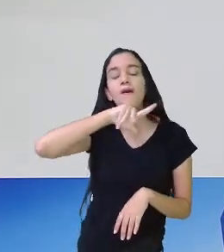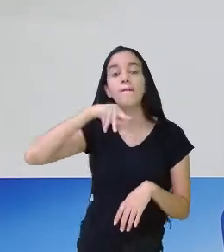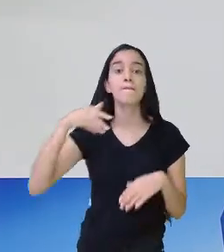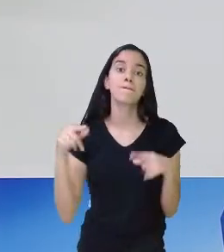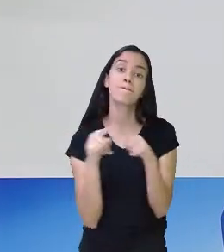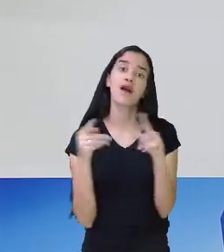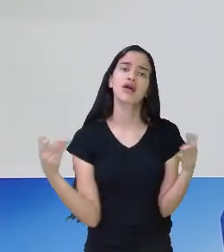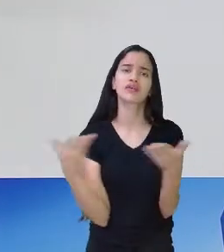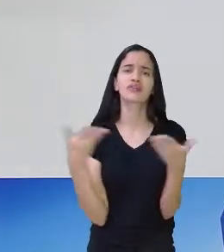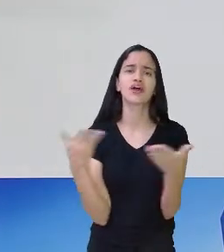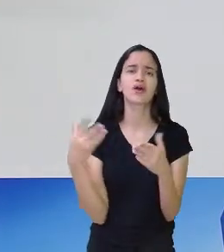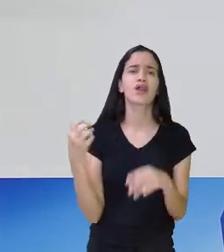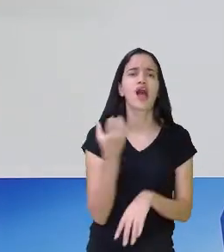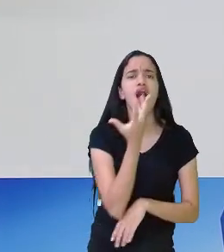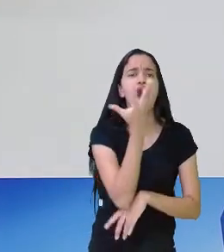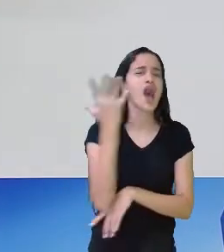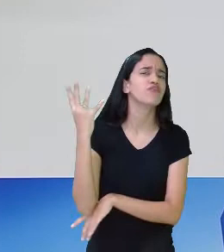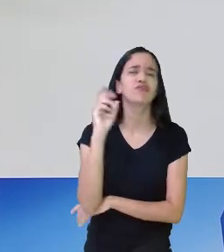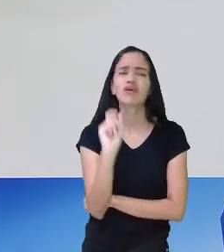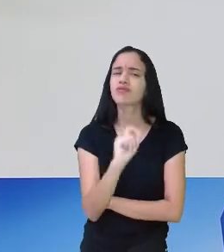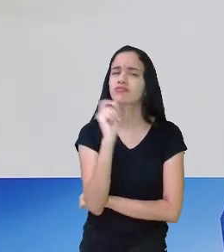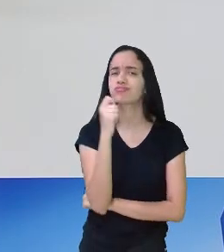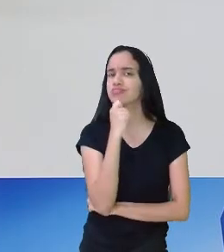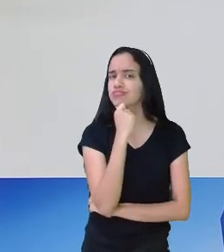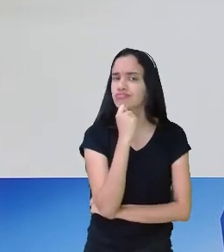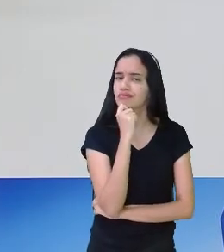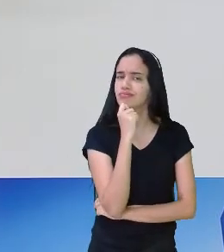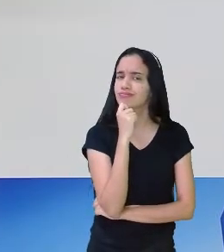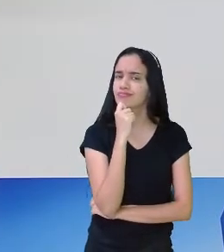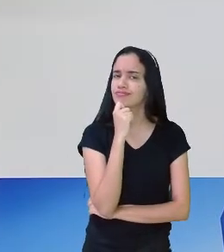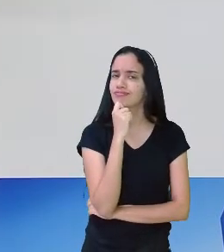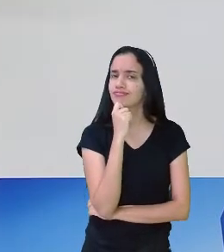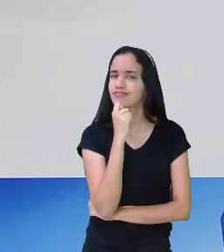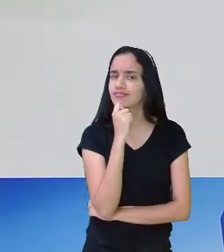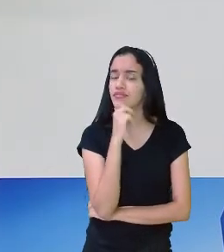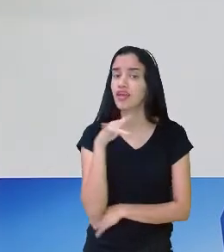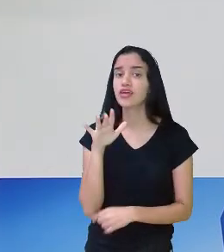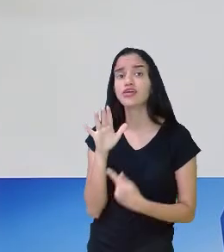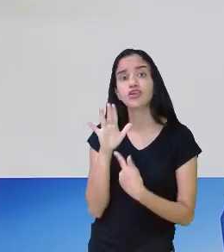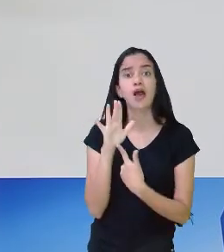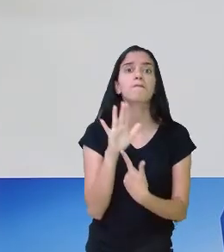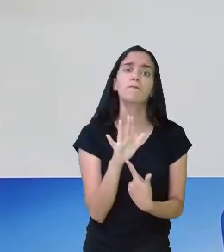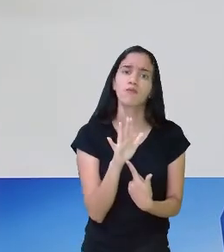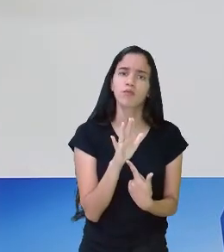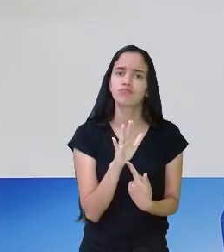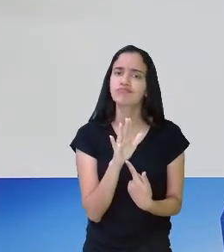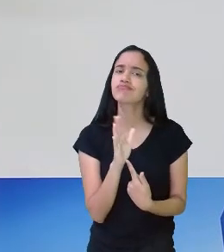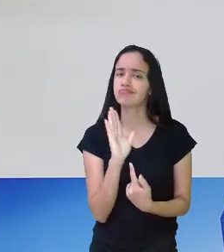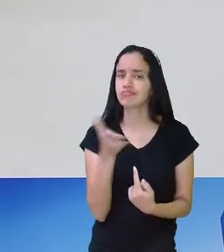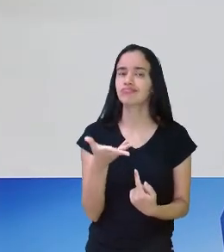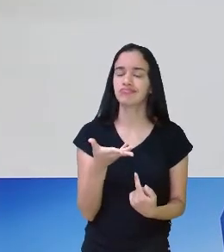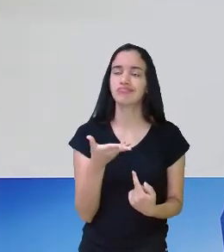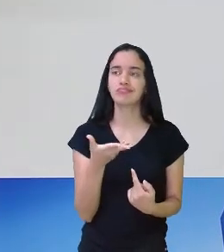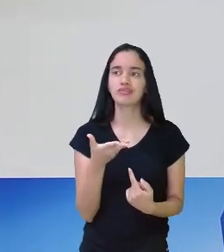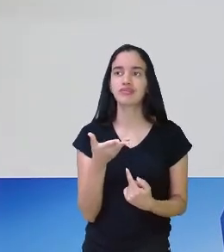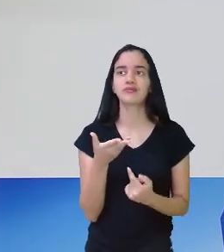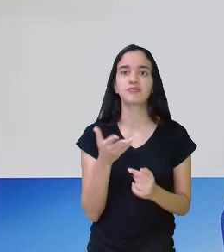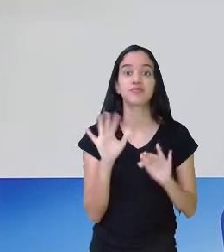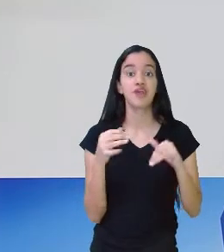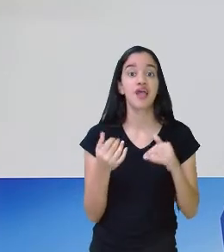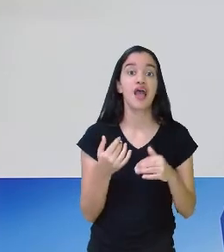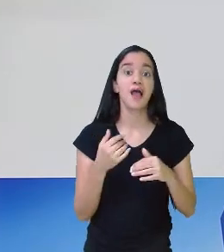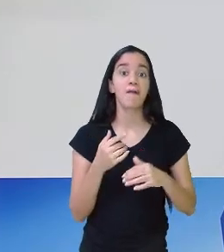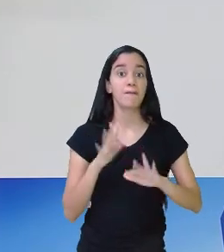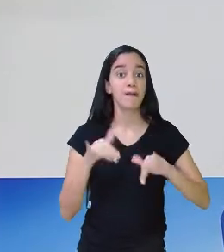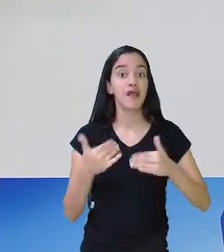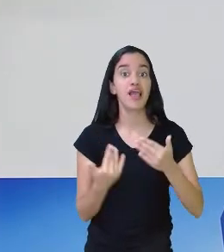agora, Bruno, a árvore é o quê? Já apareceu aqui o que a árvore é. Ela